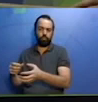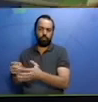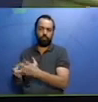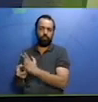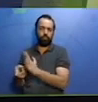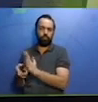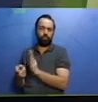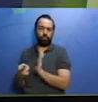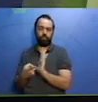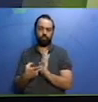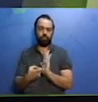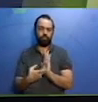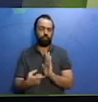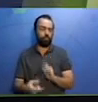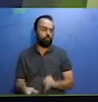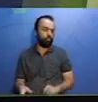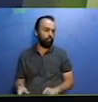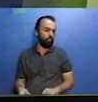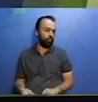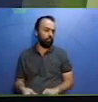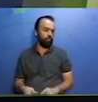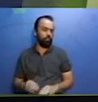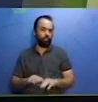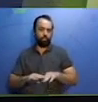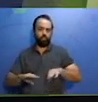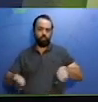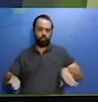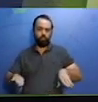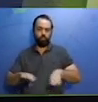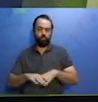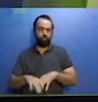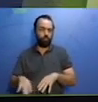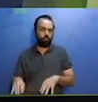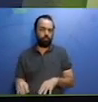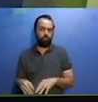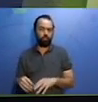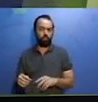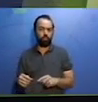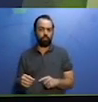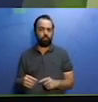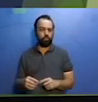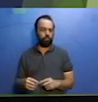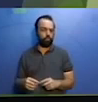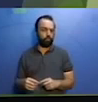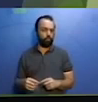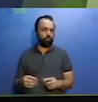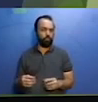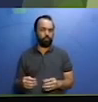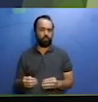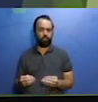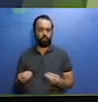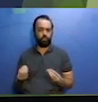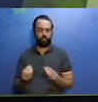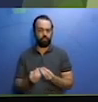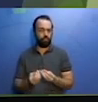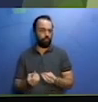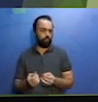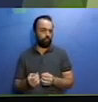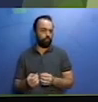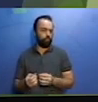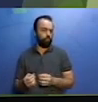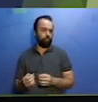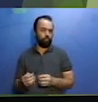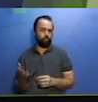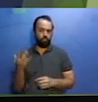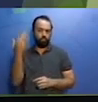separando, né, um elemento volátil, né, que se ele tiver com o recipiente aberto, ele vai evaporar rapidamente e vai